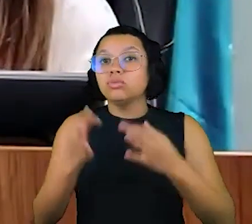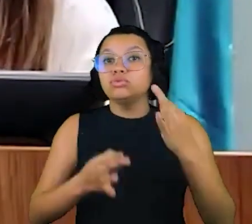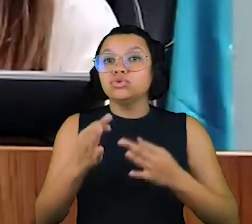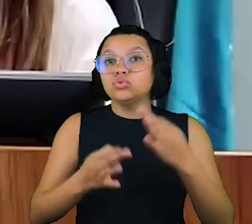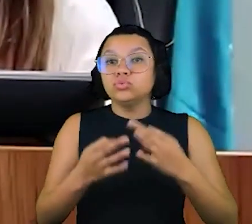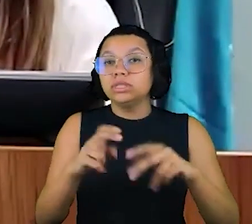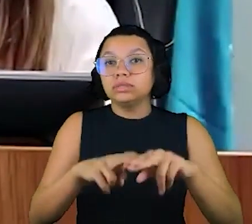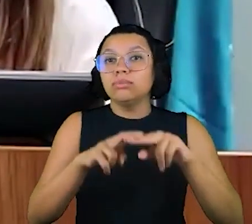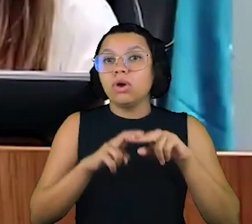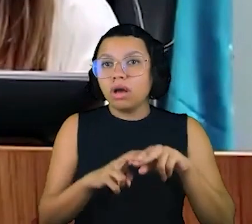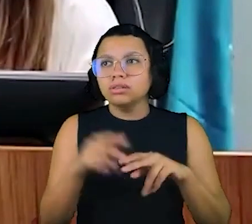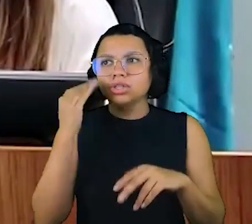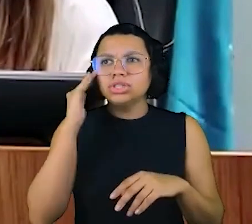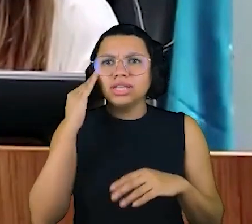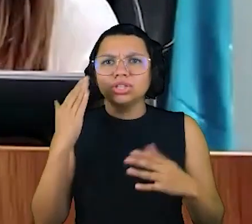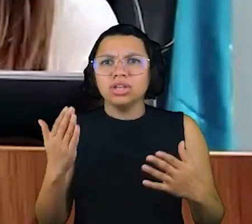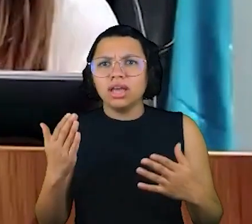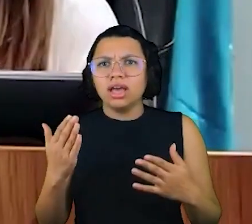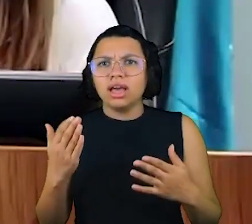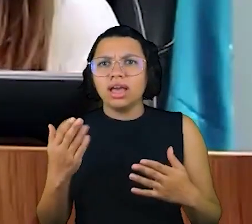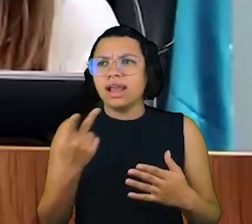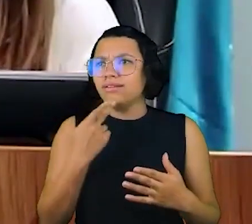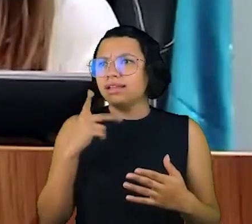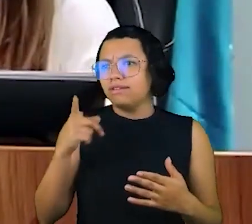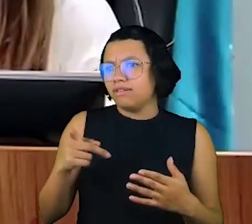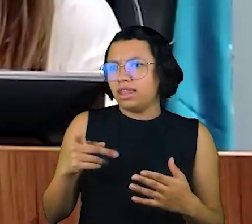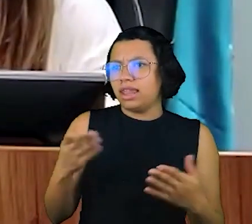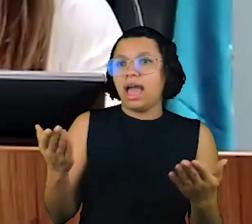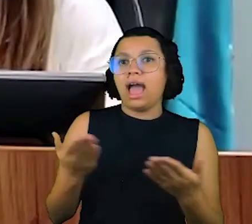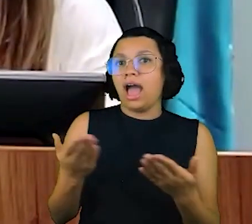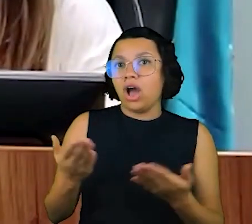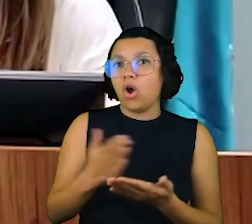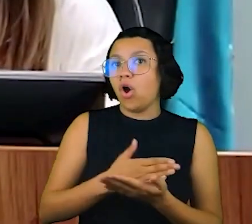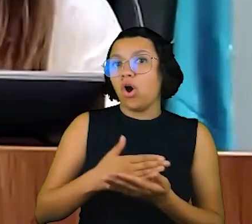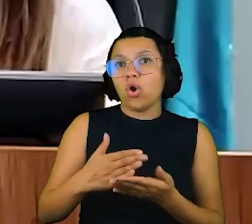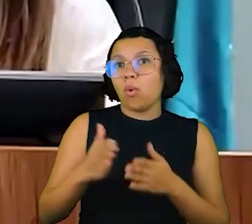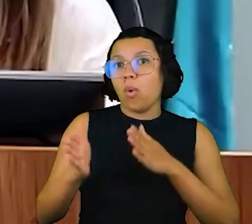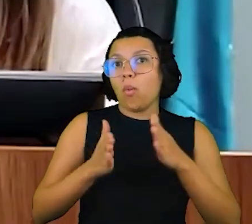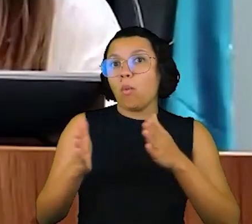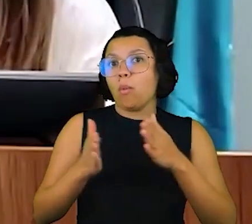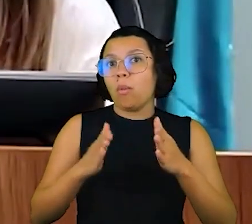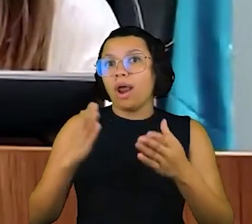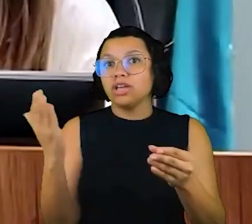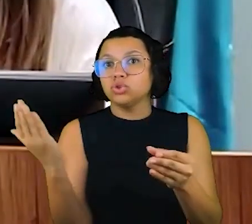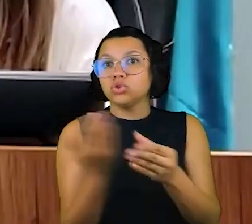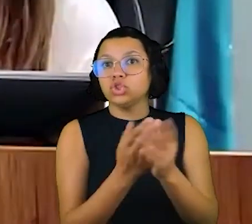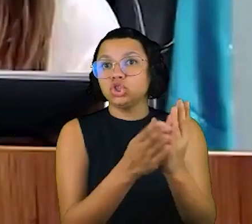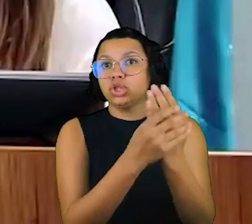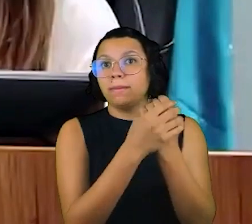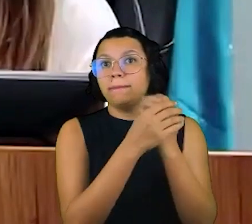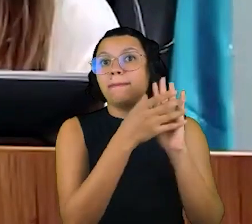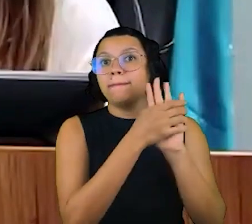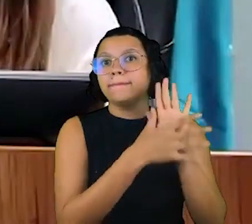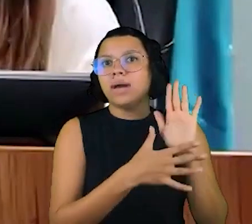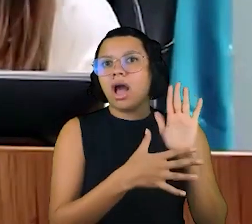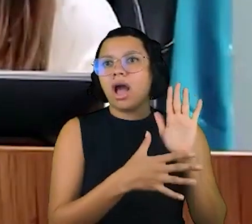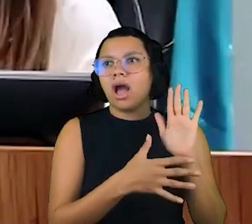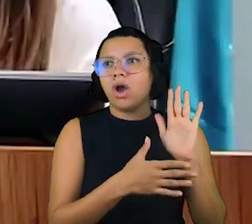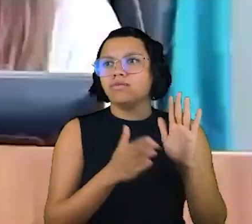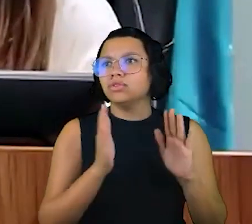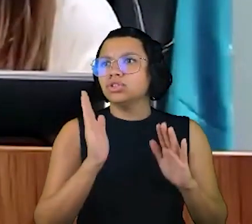o juiz, por uma questão de racionalidade, ele não tem que dizer para o sujeito, agora começou a correr o prazo de